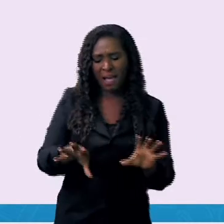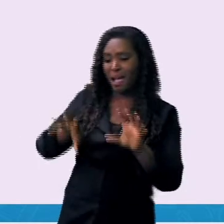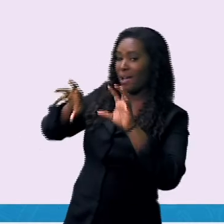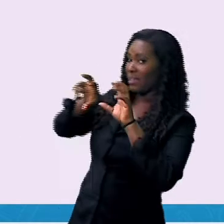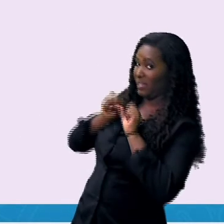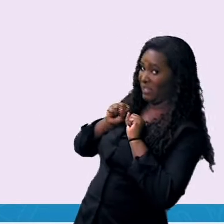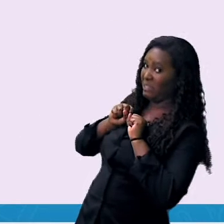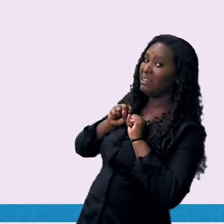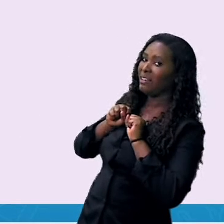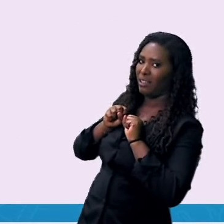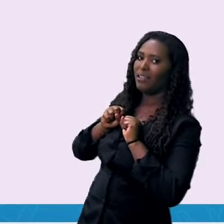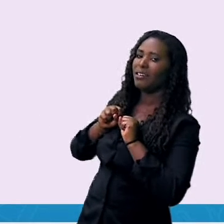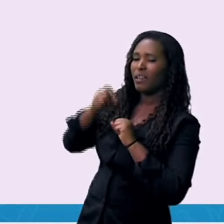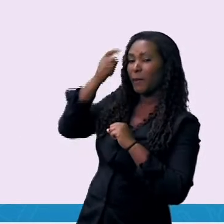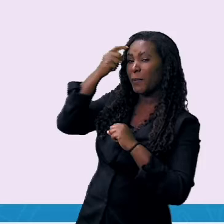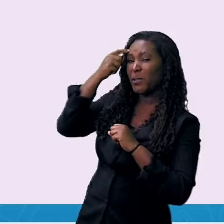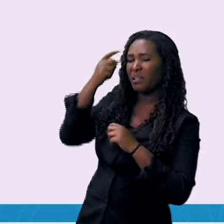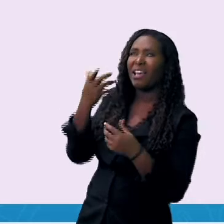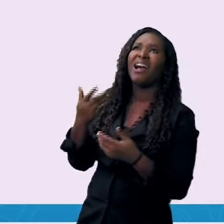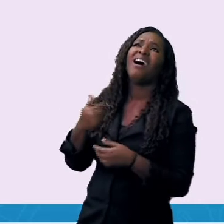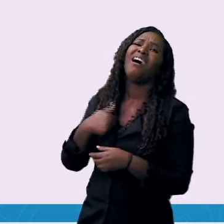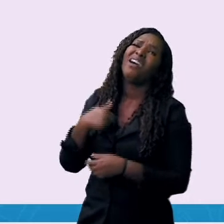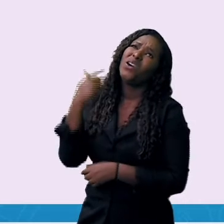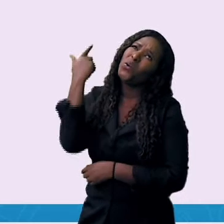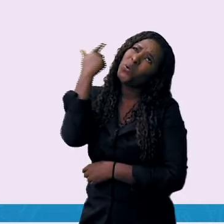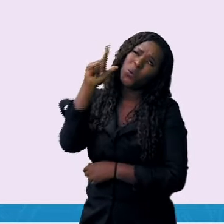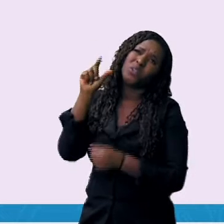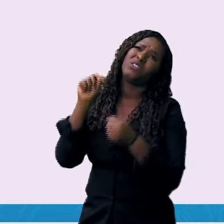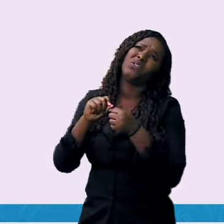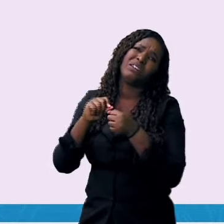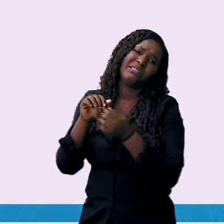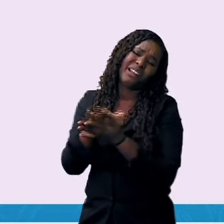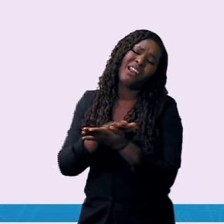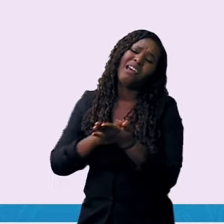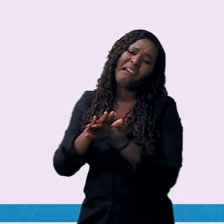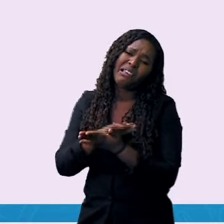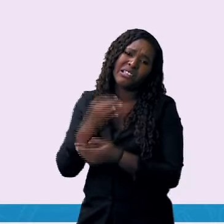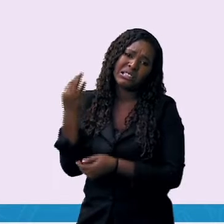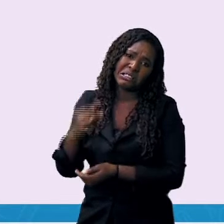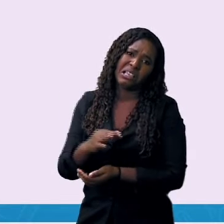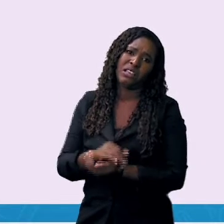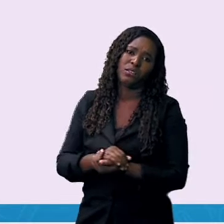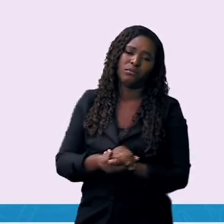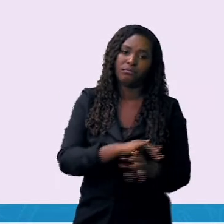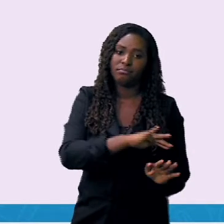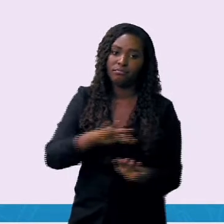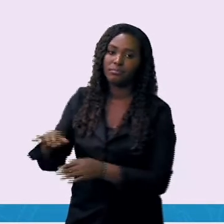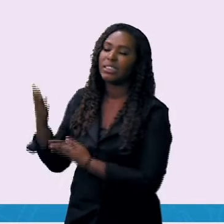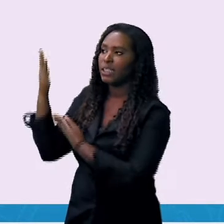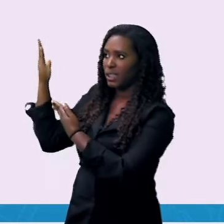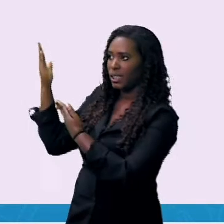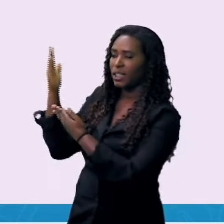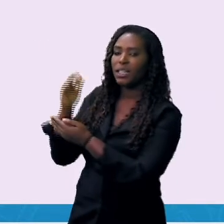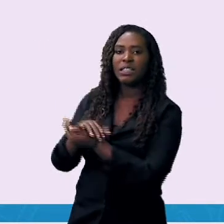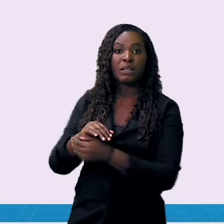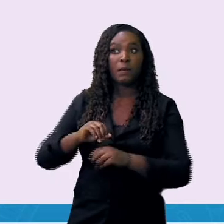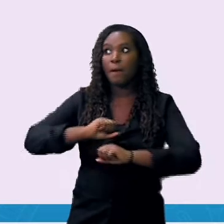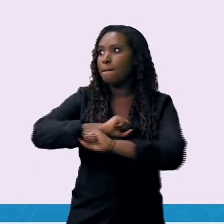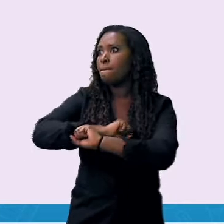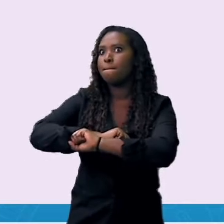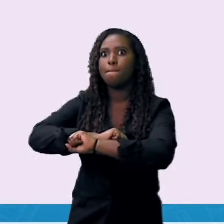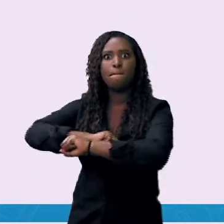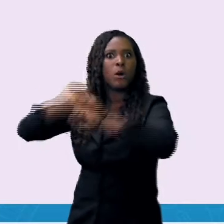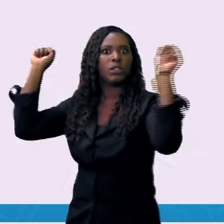Impossível, pestinha, terrível. Às vezes, uma travessura isolada é o bastante para definir a criança como